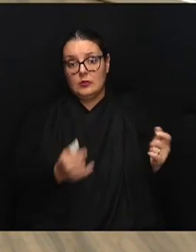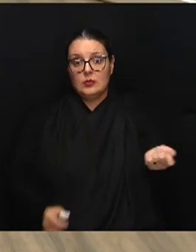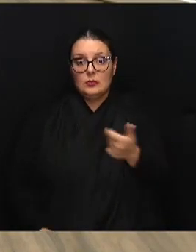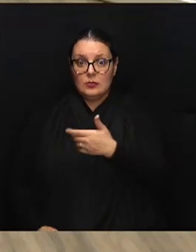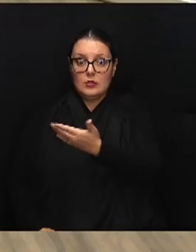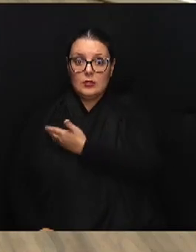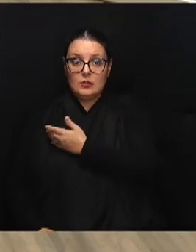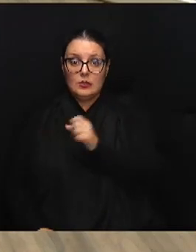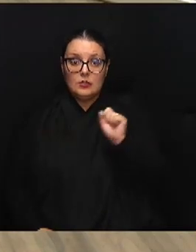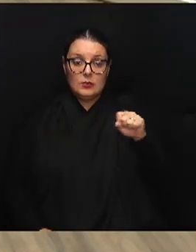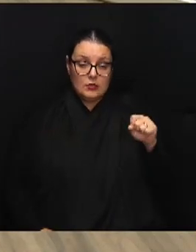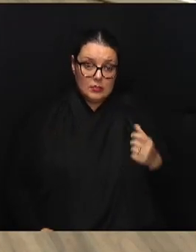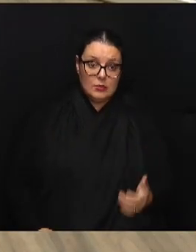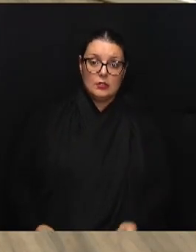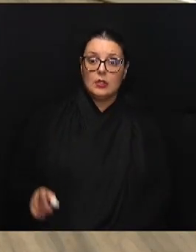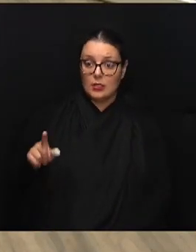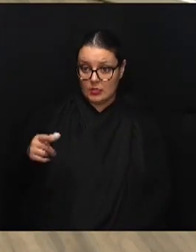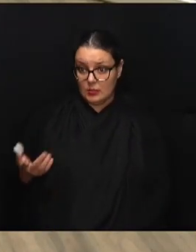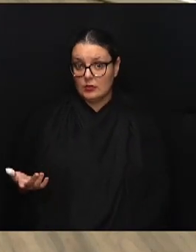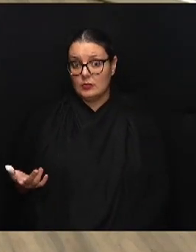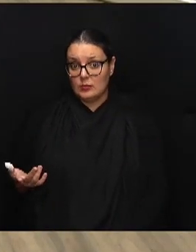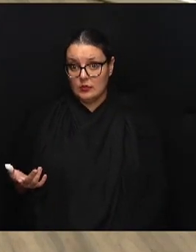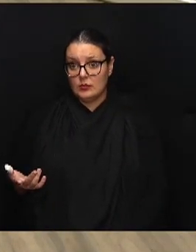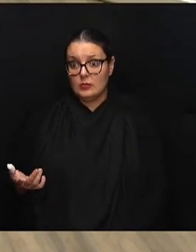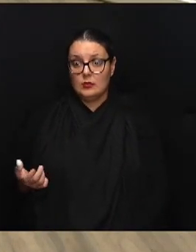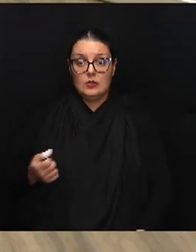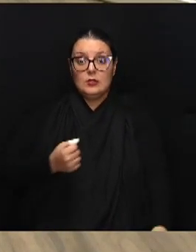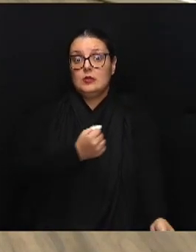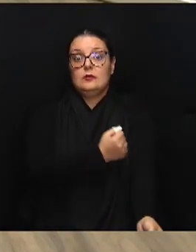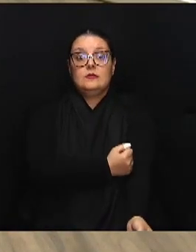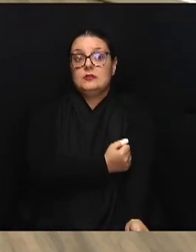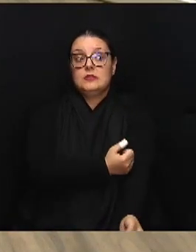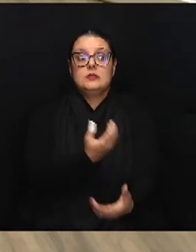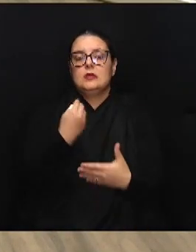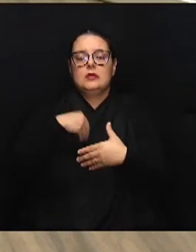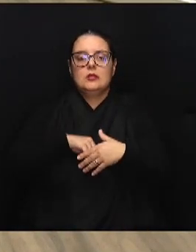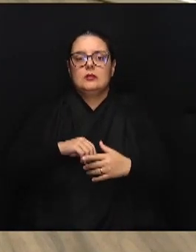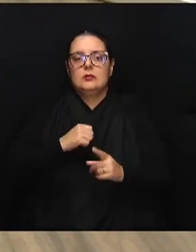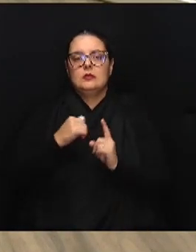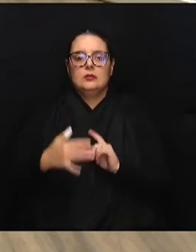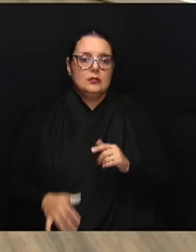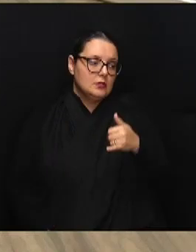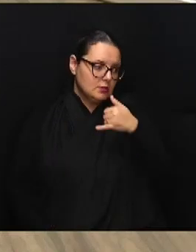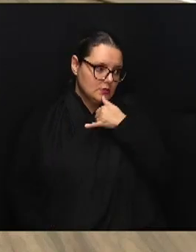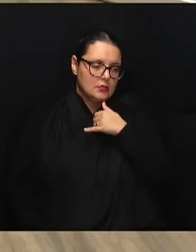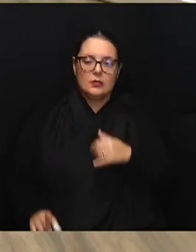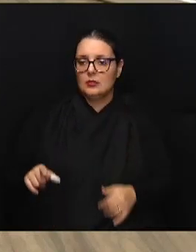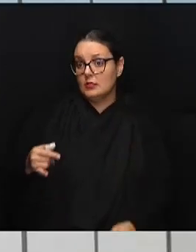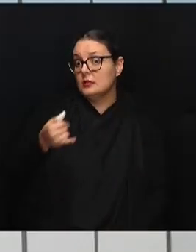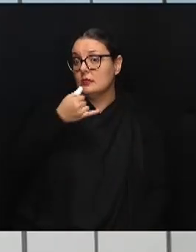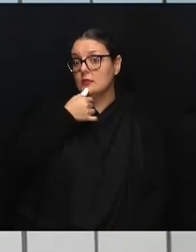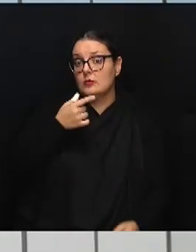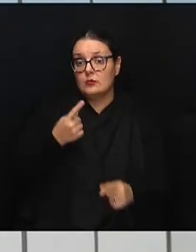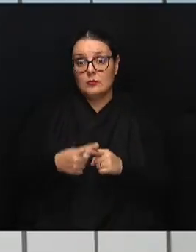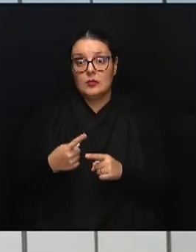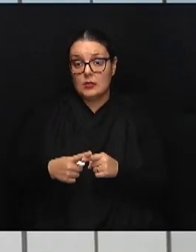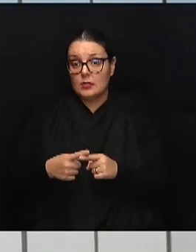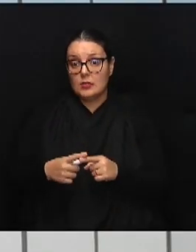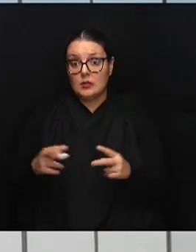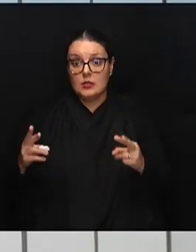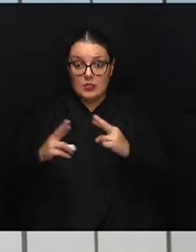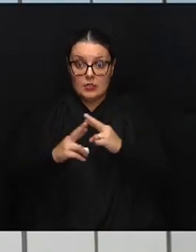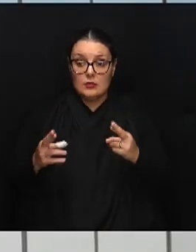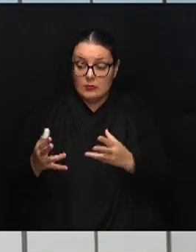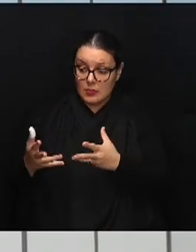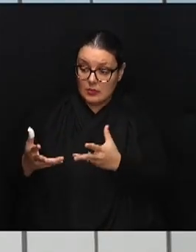Né? Então isso é muito viciado já na nossa sociedade. E triste, né? E triste, porque são relações muito